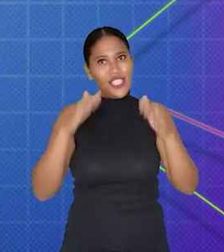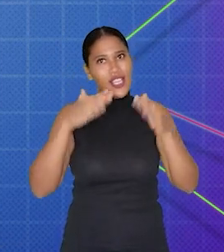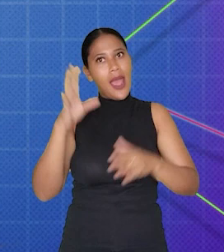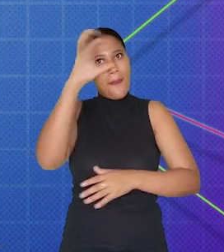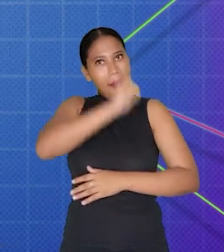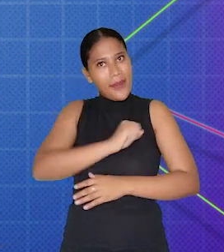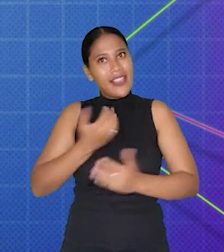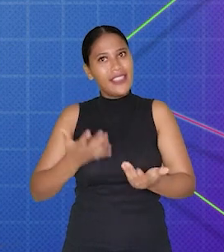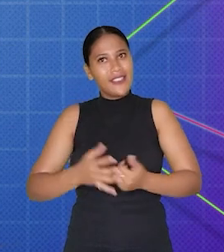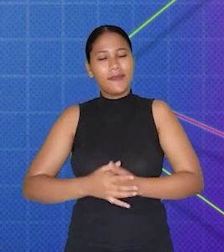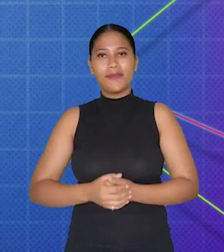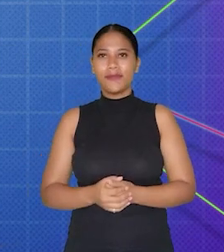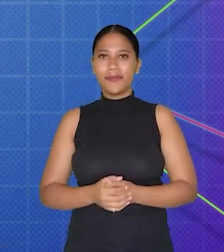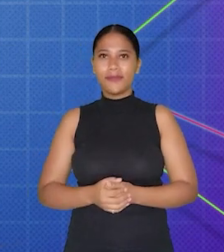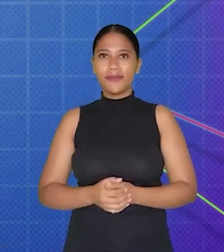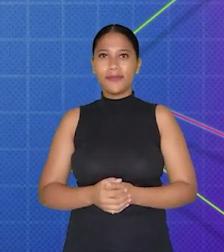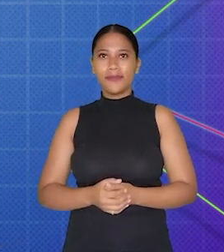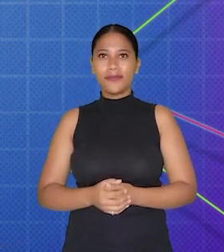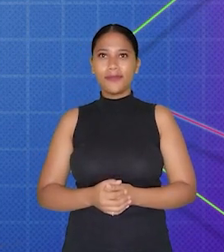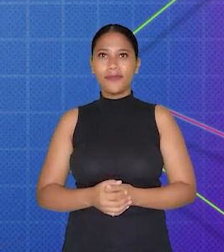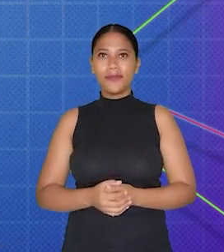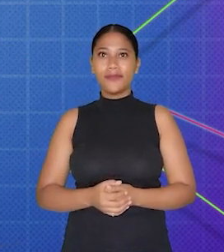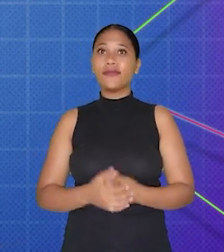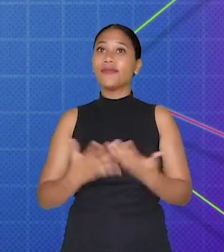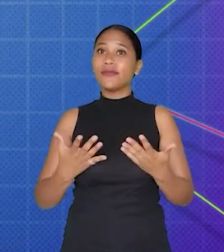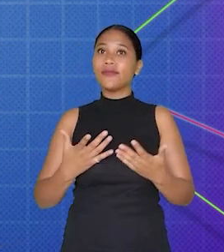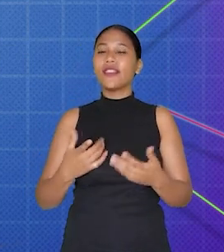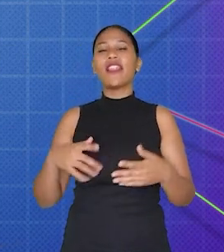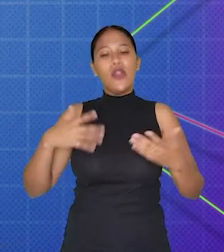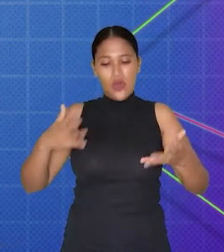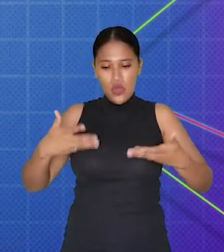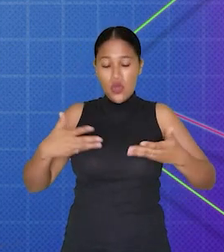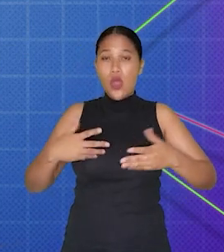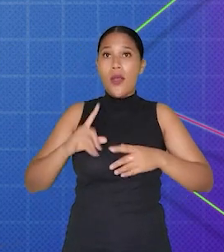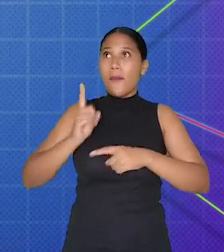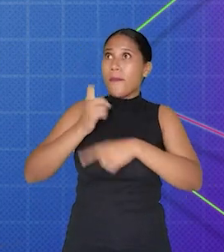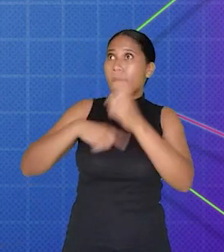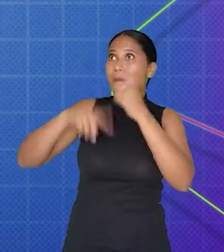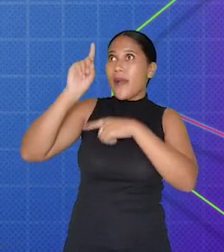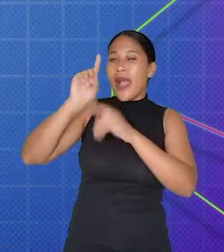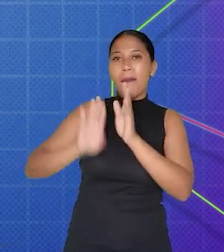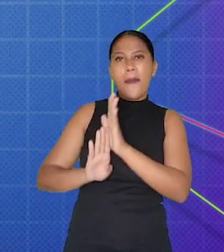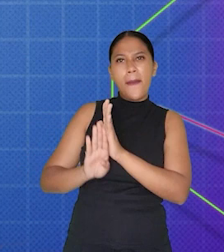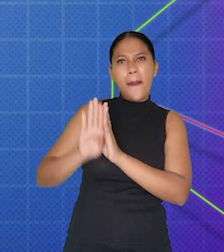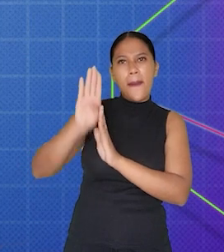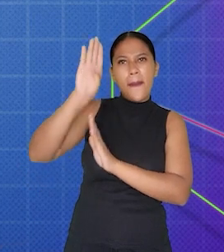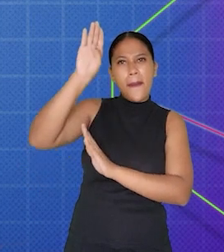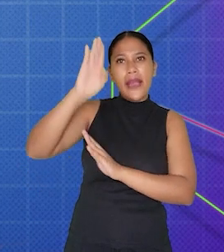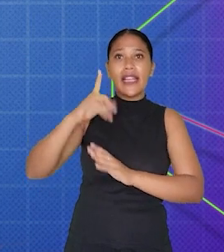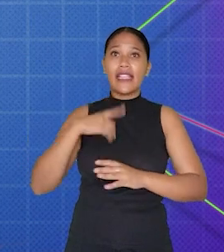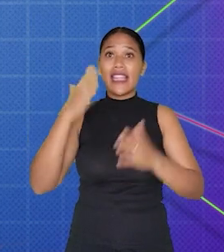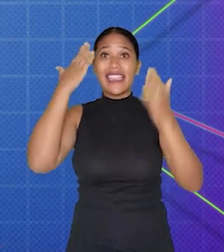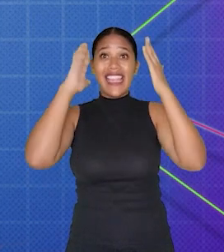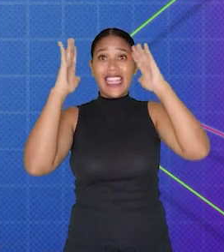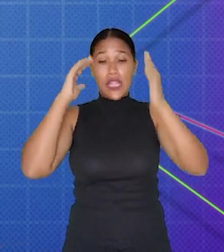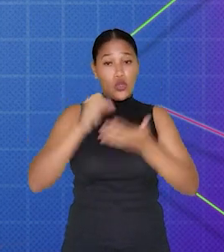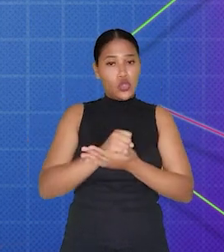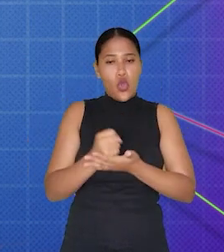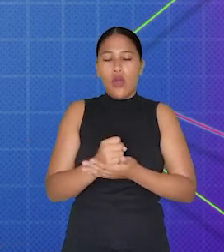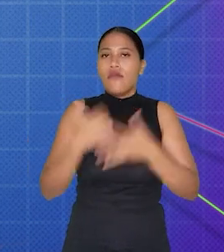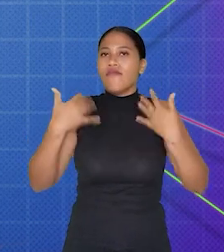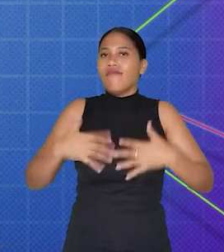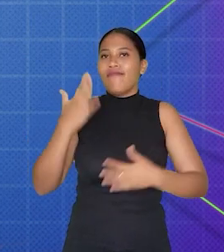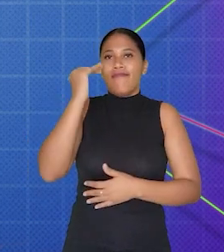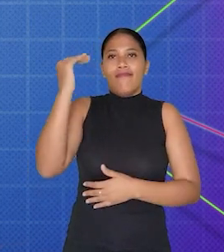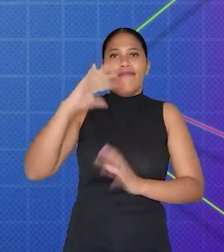paciência e dedicação para aprender a se desenvolver no jogo. Engajamento. Os jogos são de uma forma mais popular de entretenimento